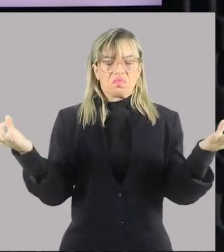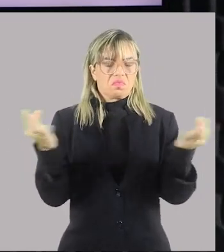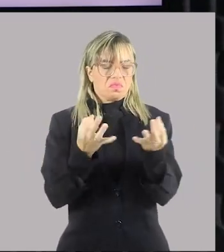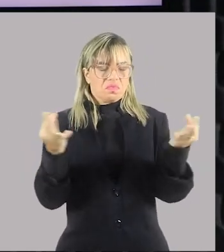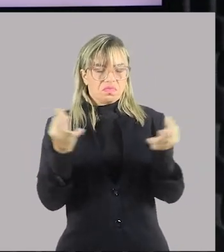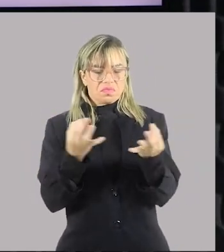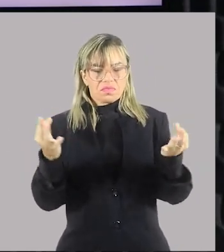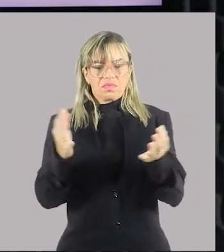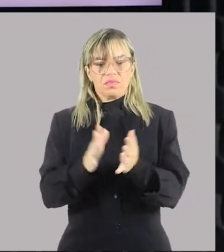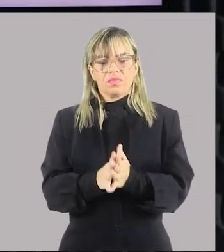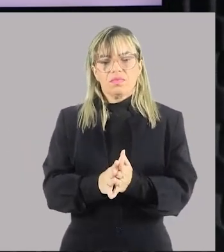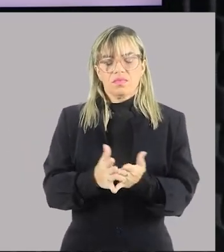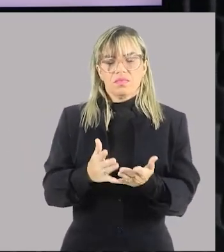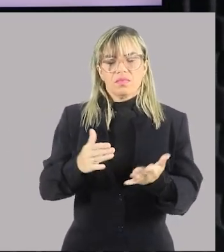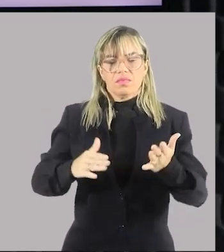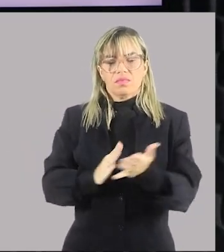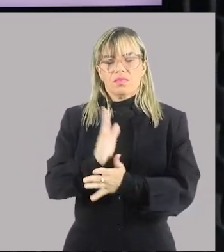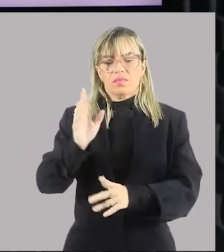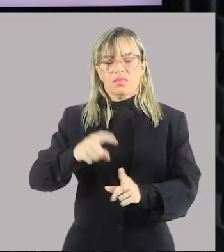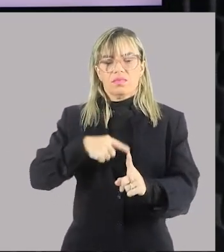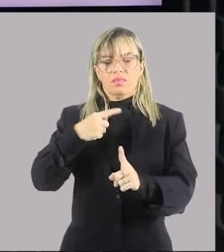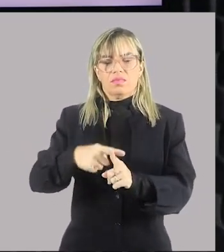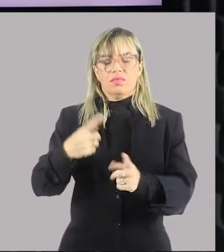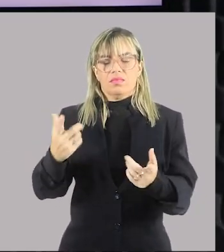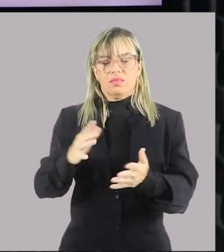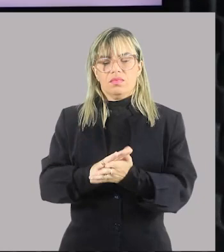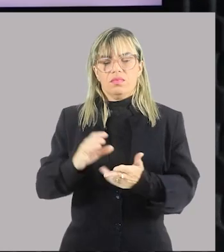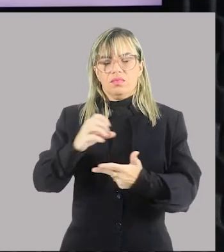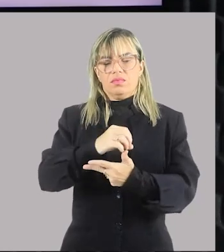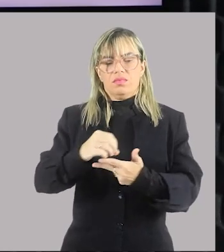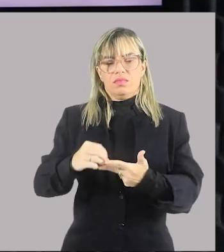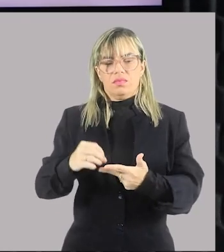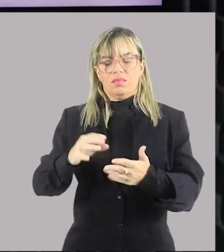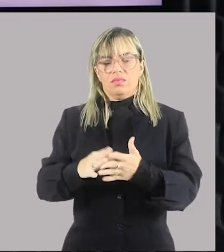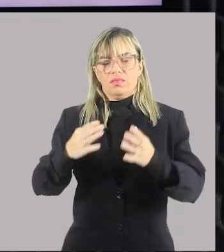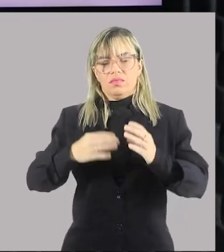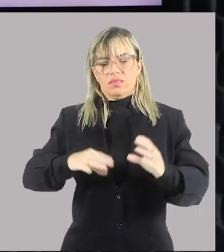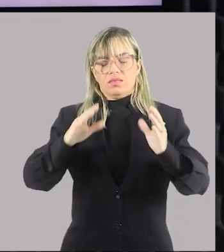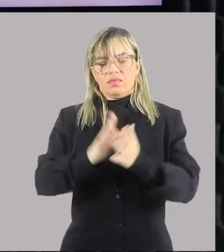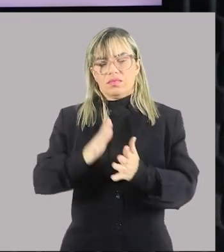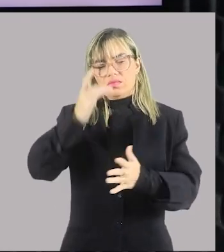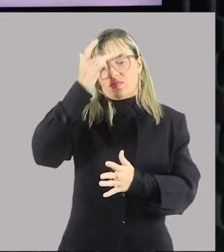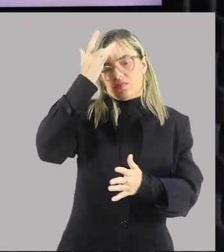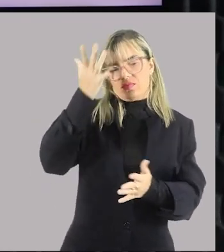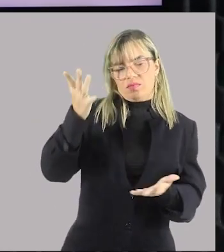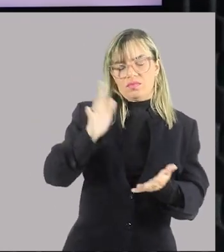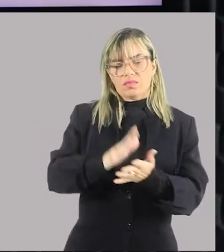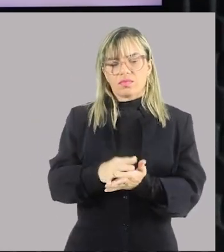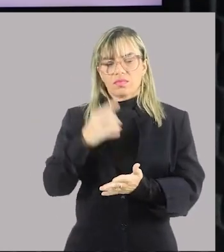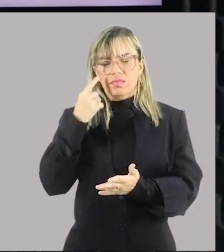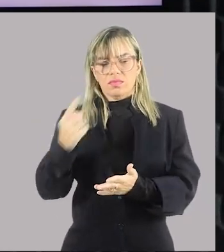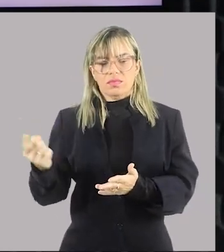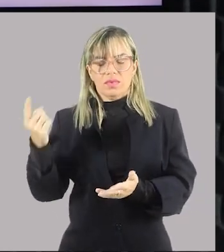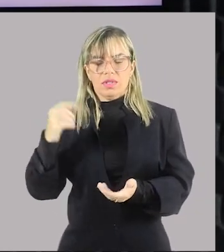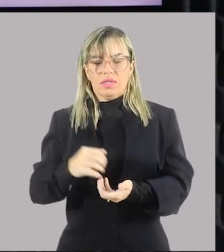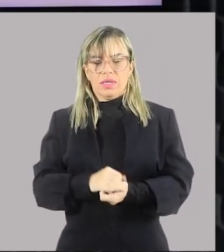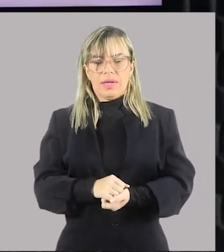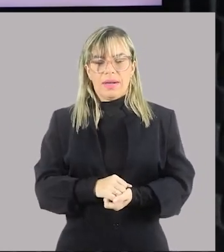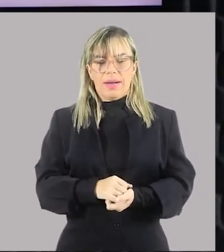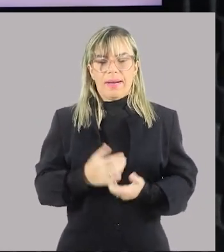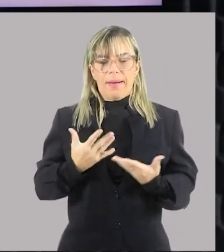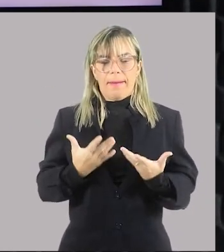o Aprova Mais Enem dos concursos. A gente vem aqui para facilitar a sua vida. É para você chegar na questão e pimba,